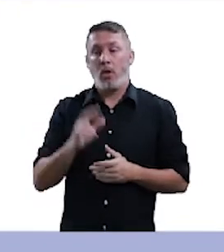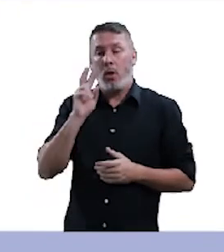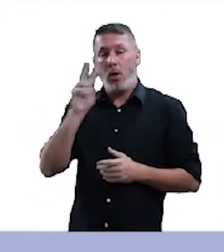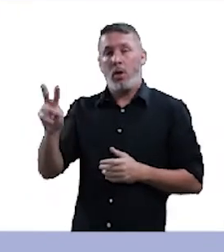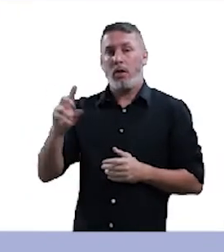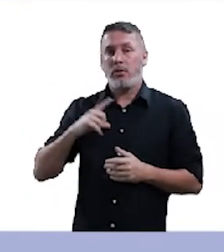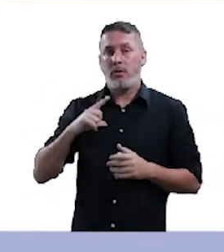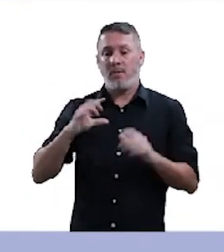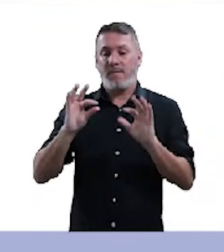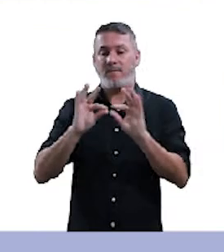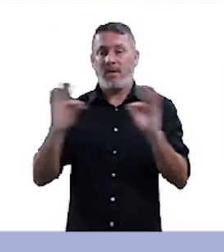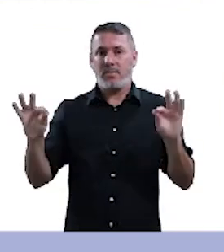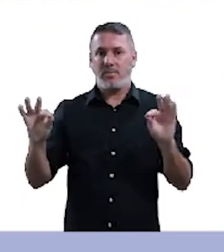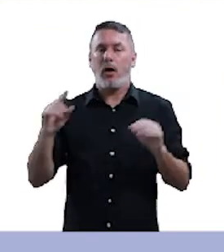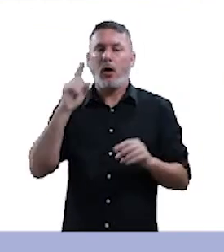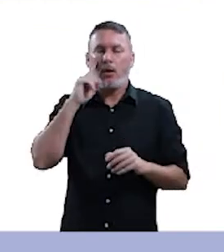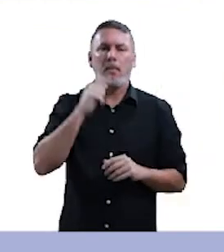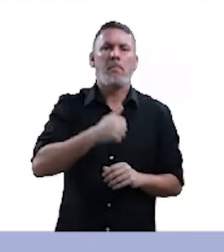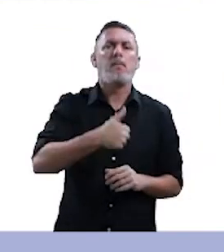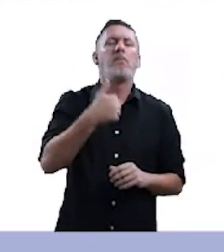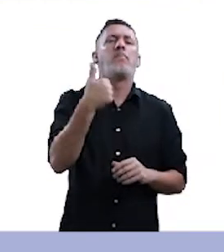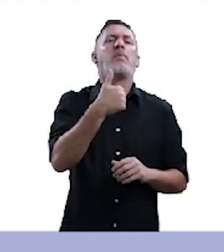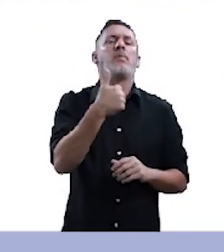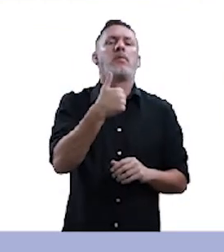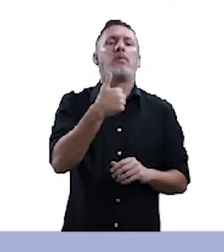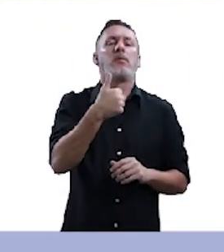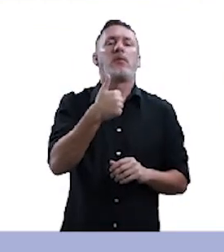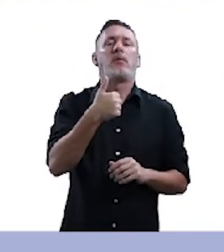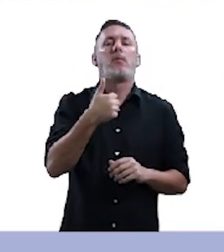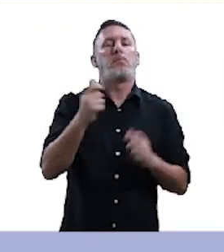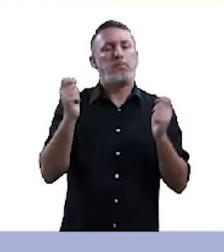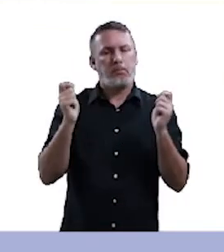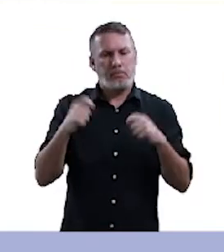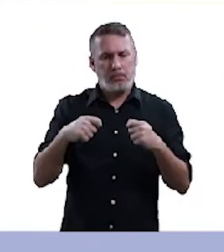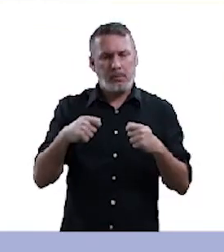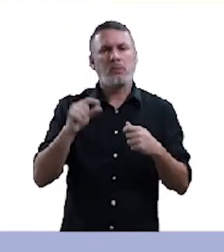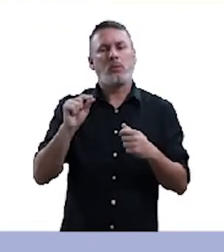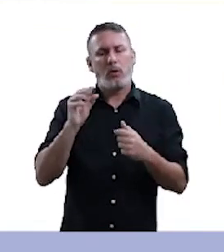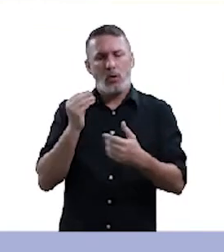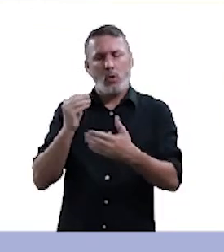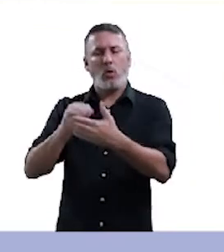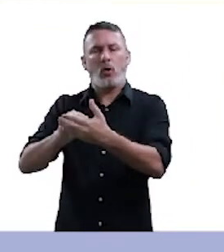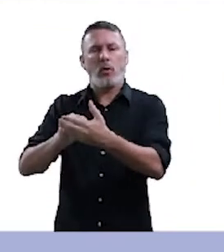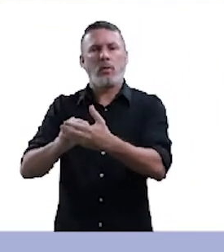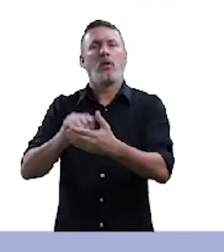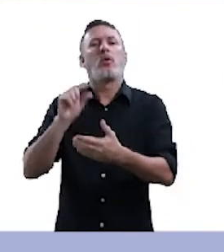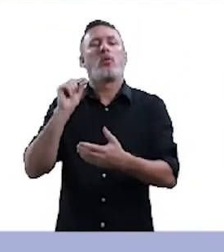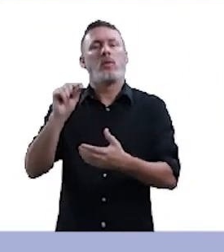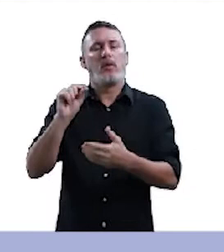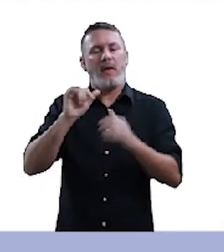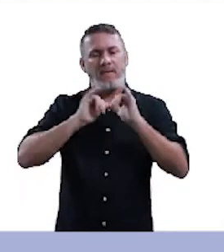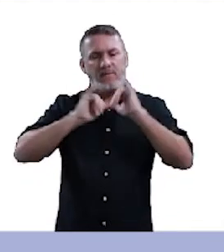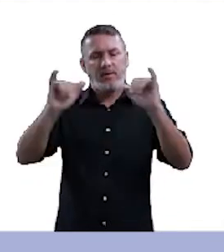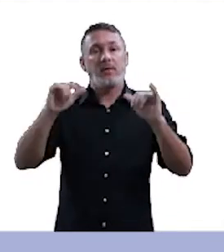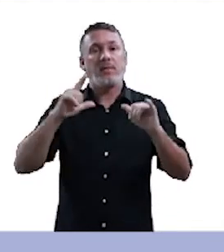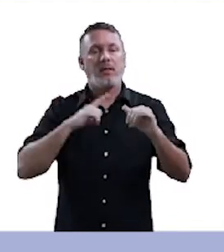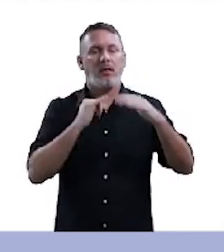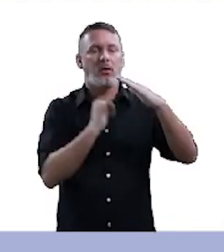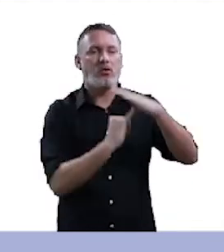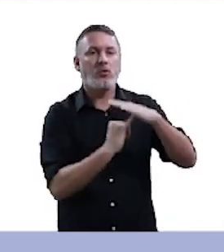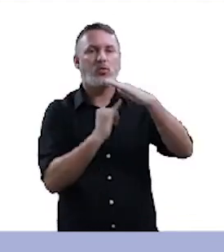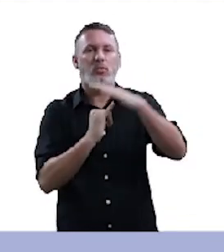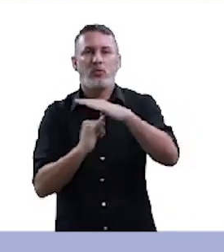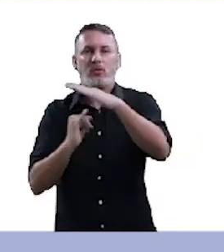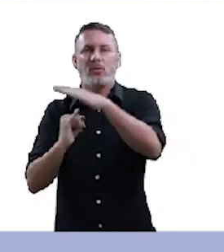frasal. Em primeiro lugar, cabe pontuar que as instituições de ensino apresentam, em sua maioria, um